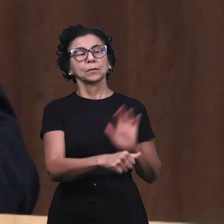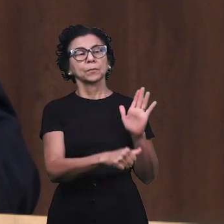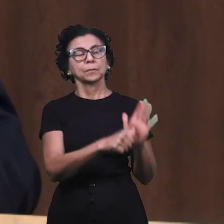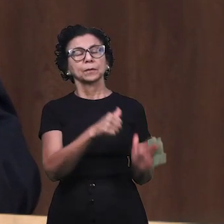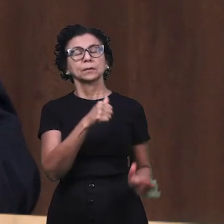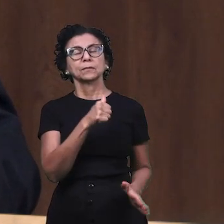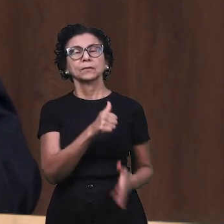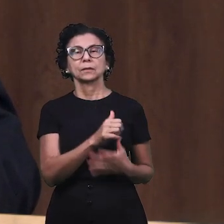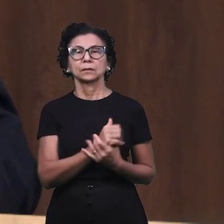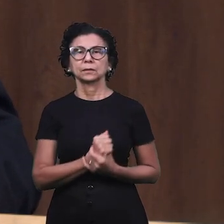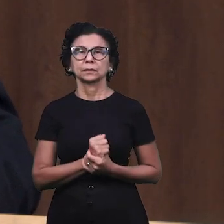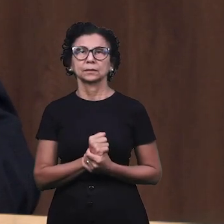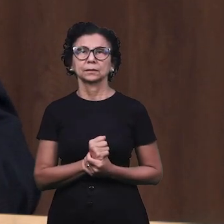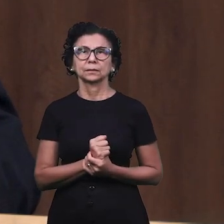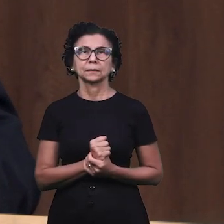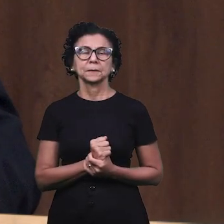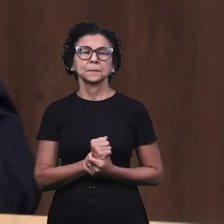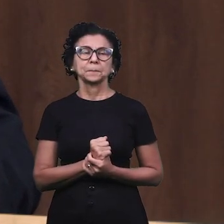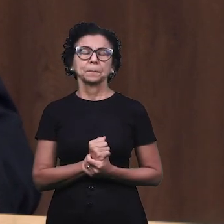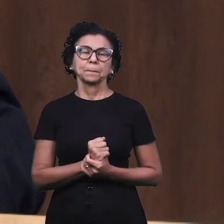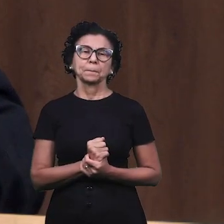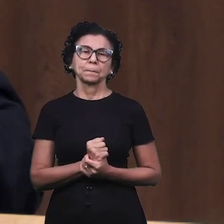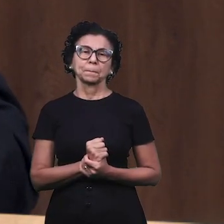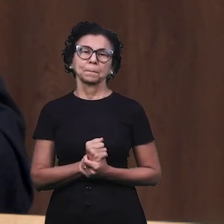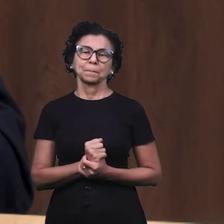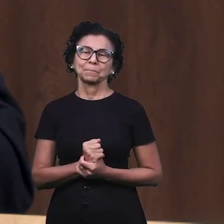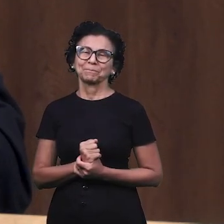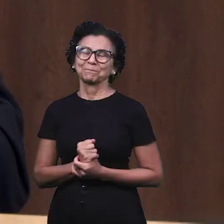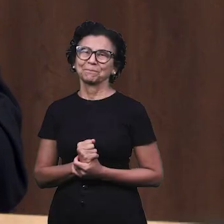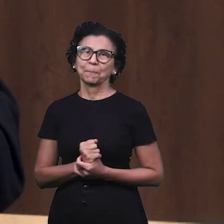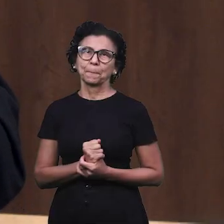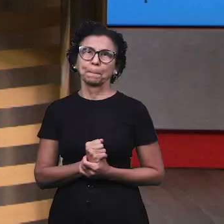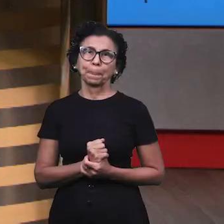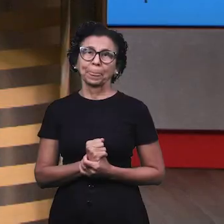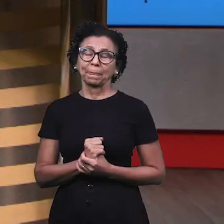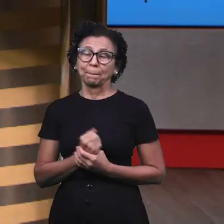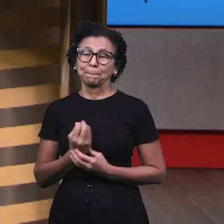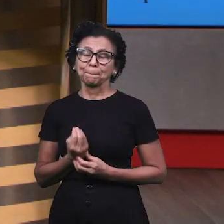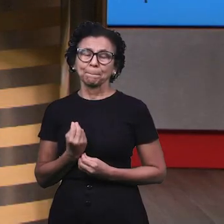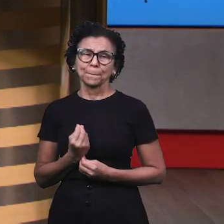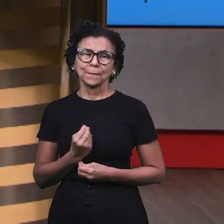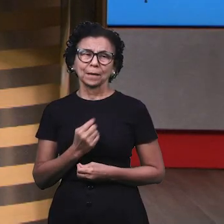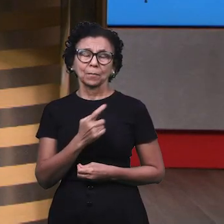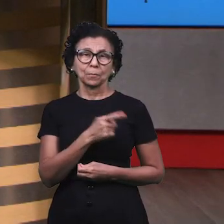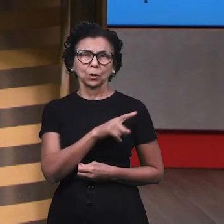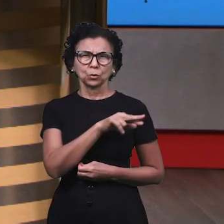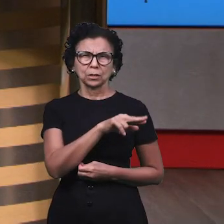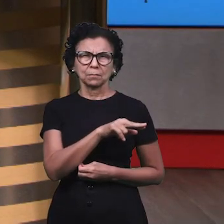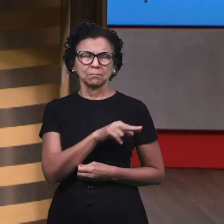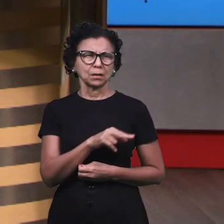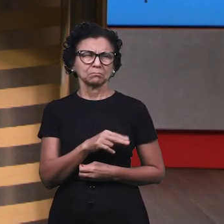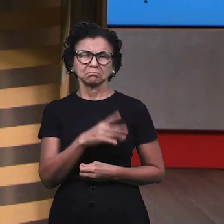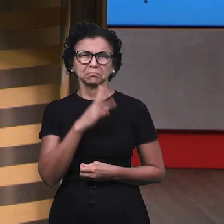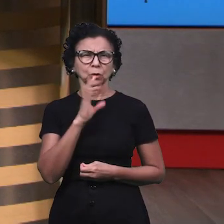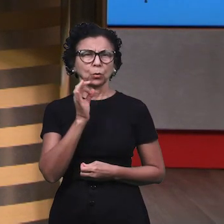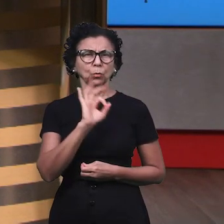irmãos. Os irmãos para ele, né, ele era um estranho para os seus irmãos, mas ele conhecia os seus